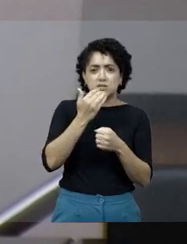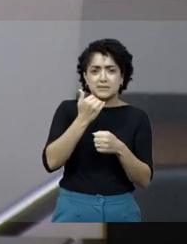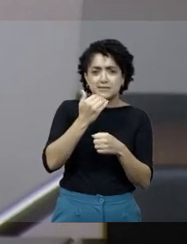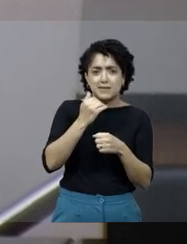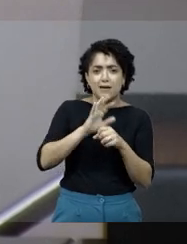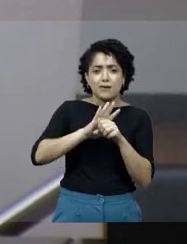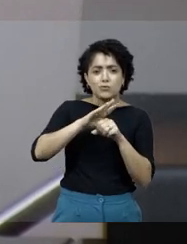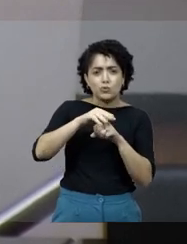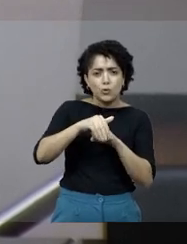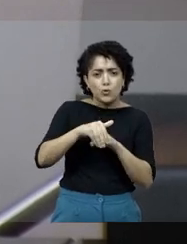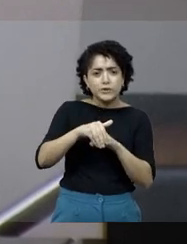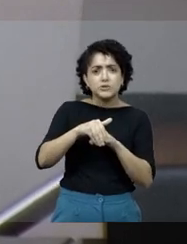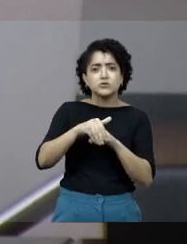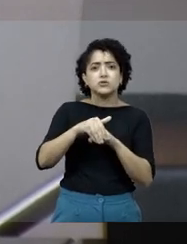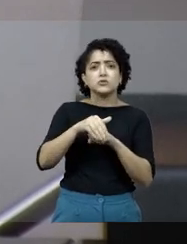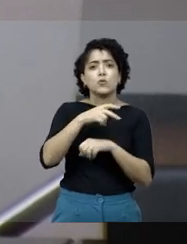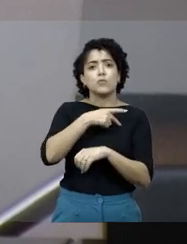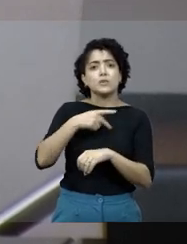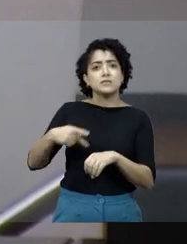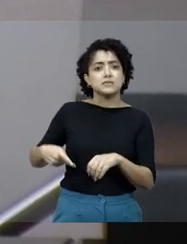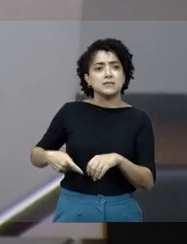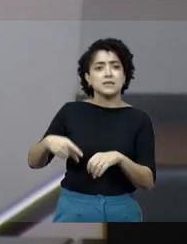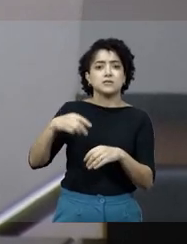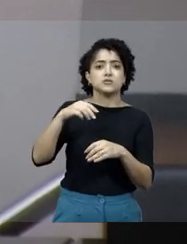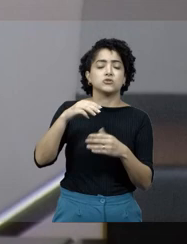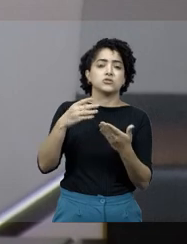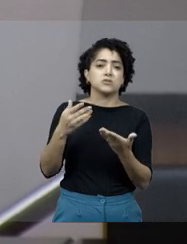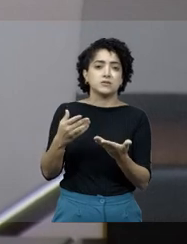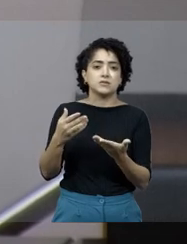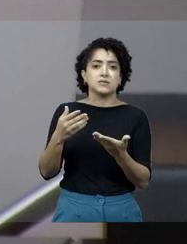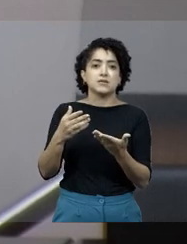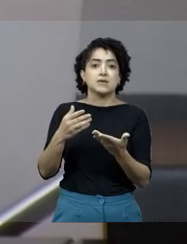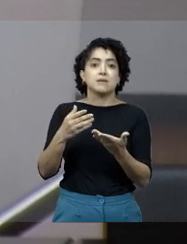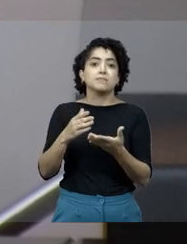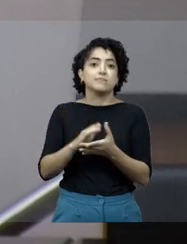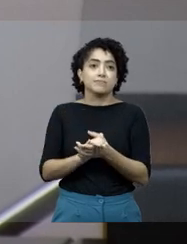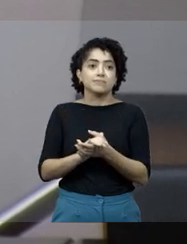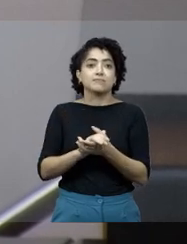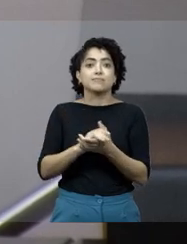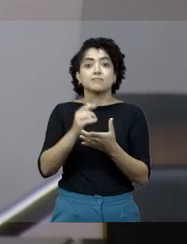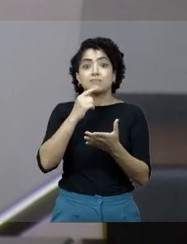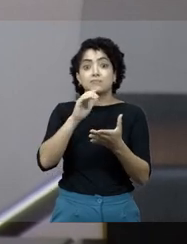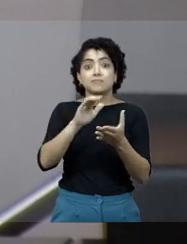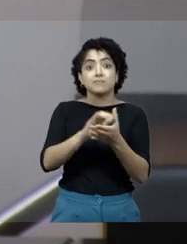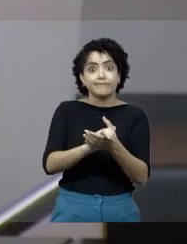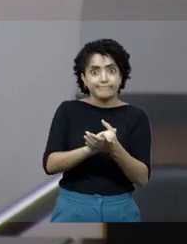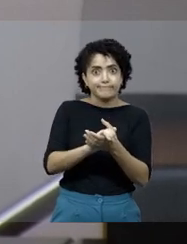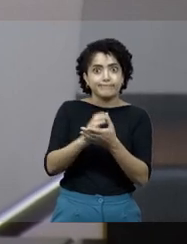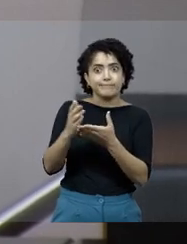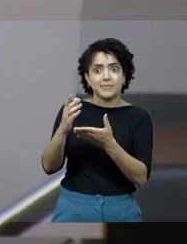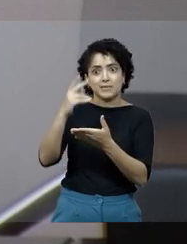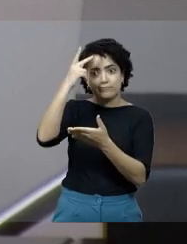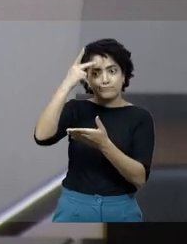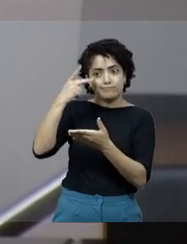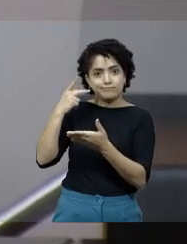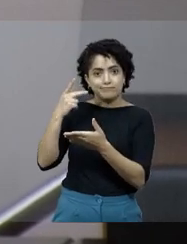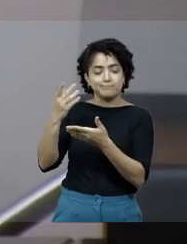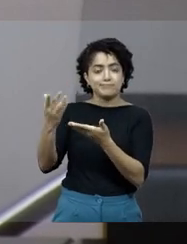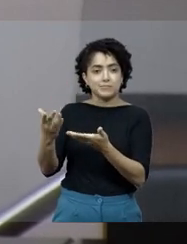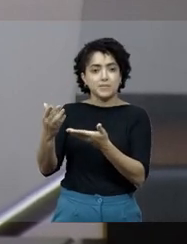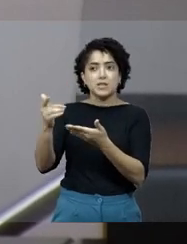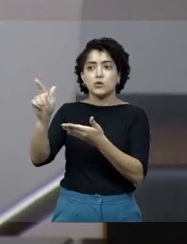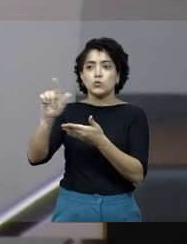escalão. Paulinha, marido da Paulinha, e o governador, e mais o Lucas